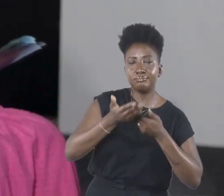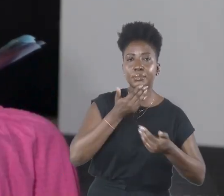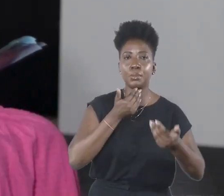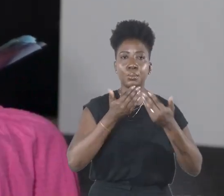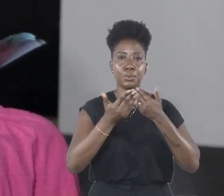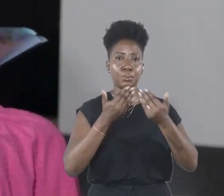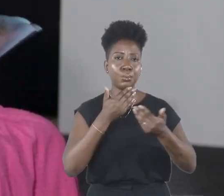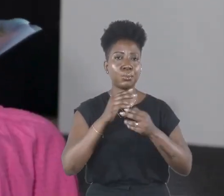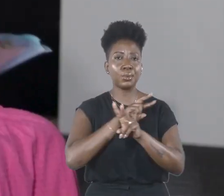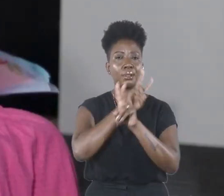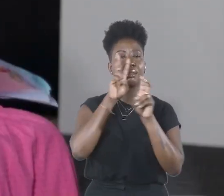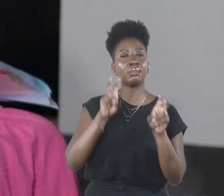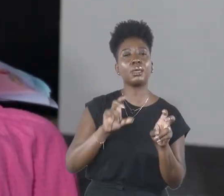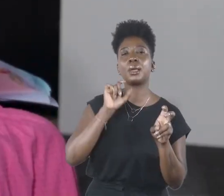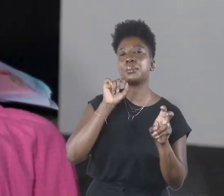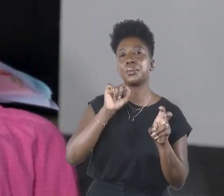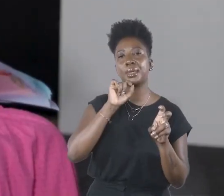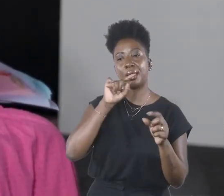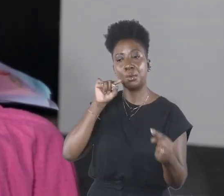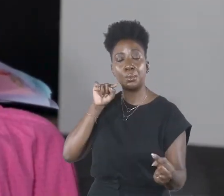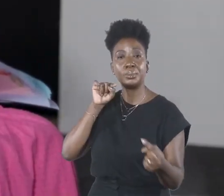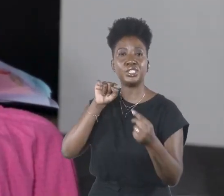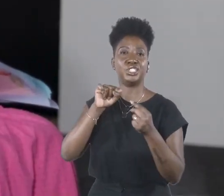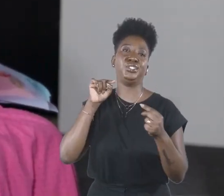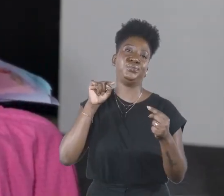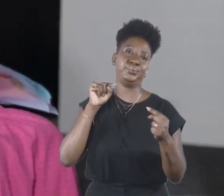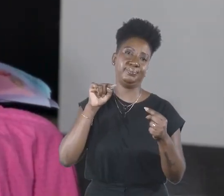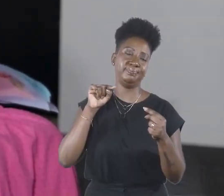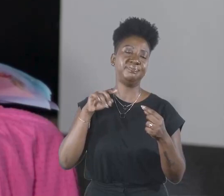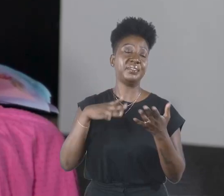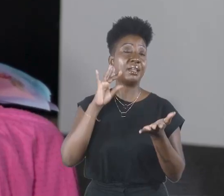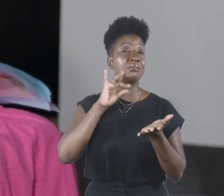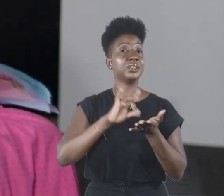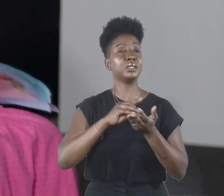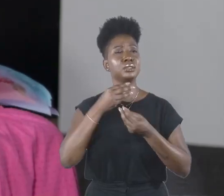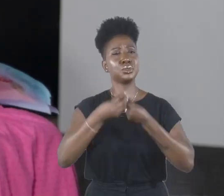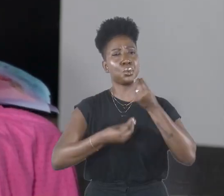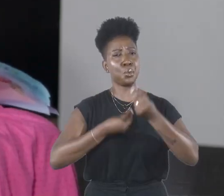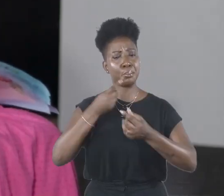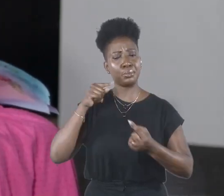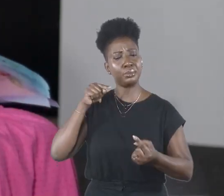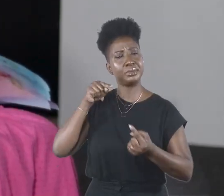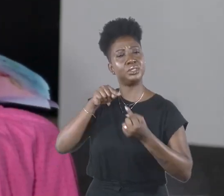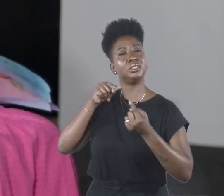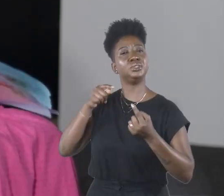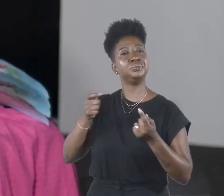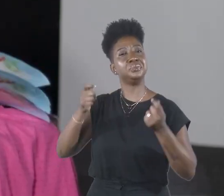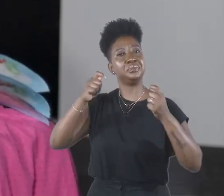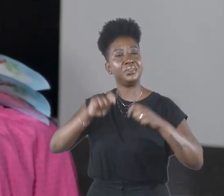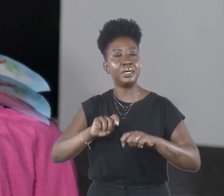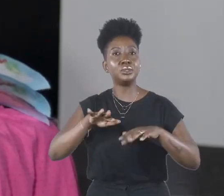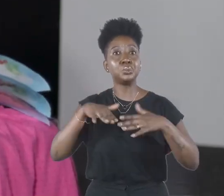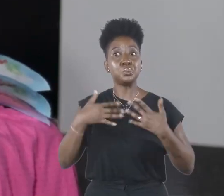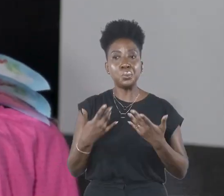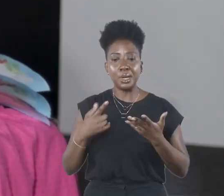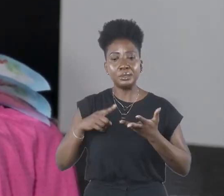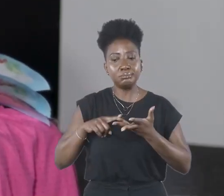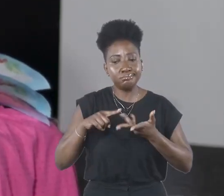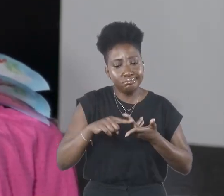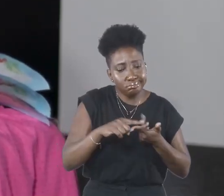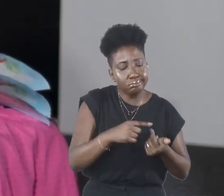hoje sobre a missão da Marrom, na realidade, como que ela lida, quais